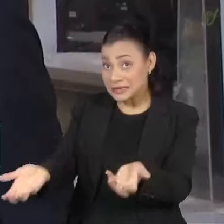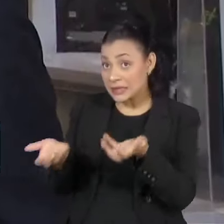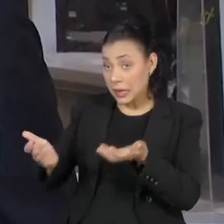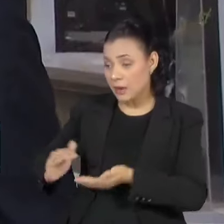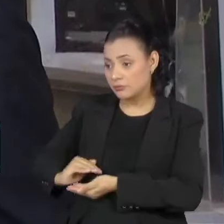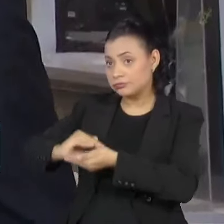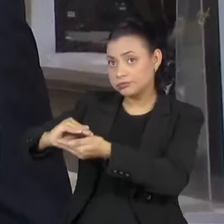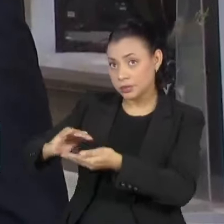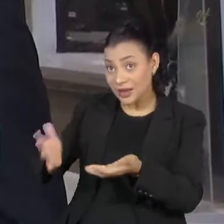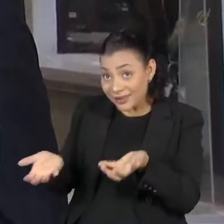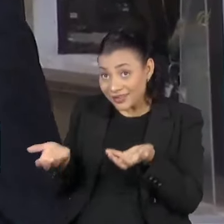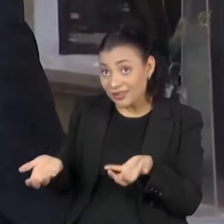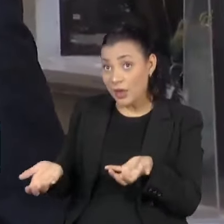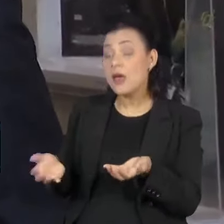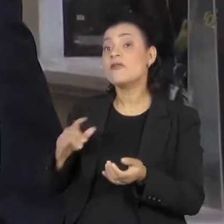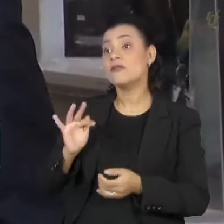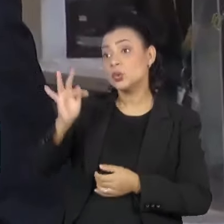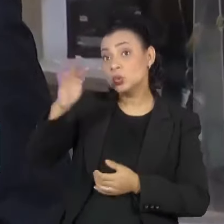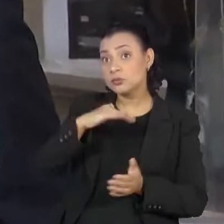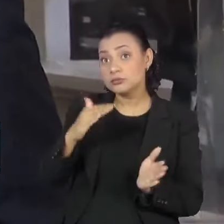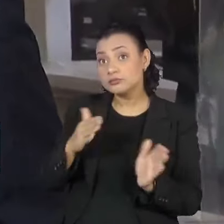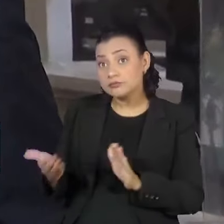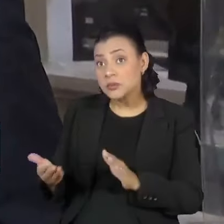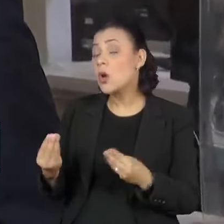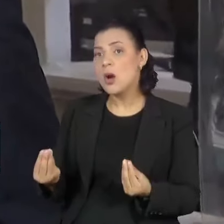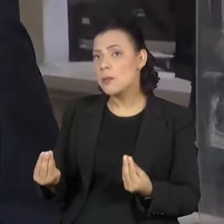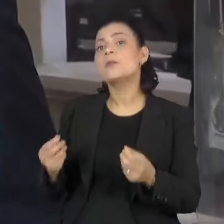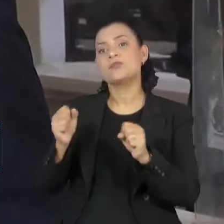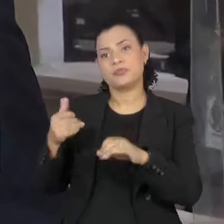ser doador, ela pode entrar no site